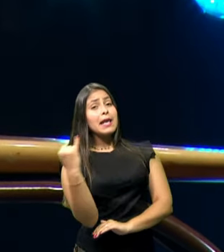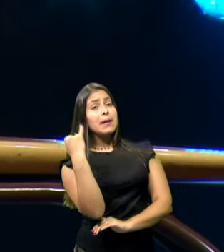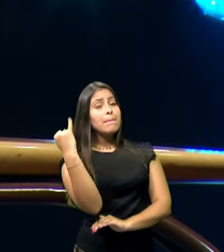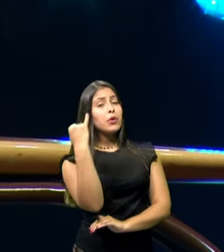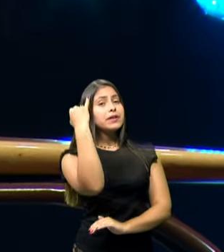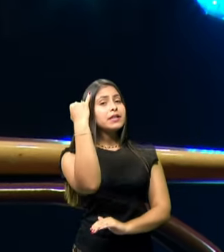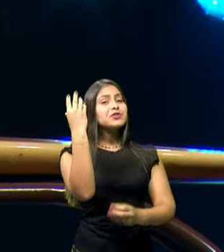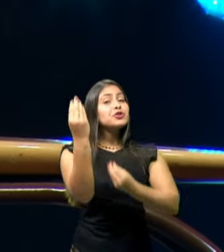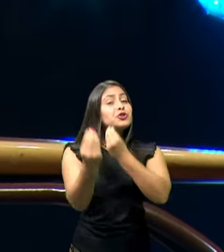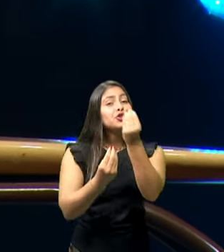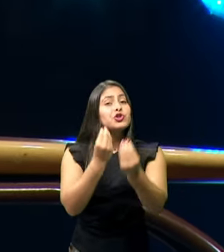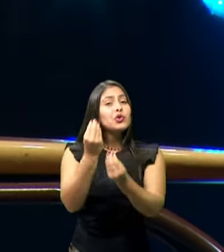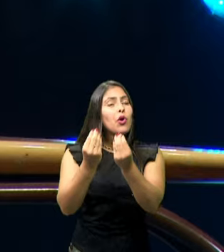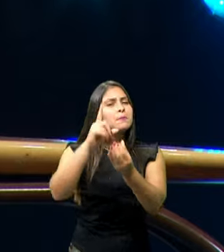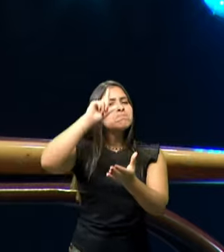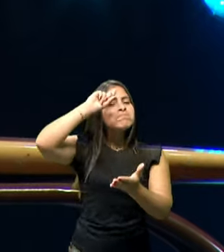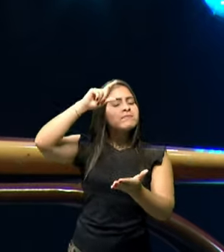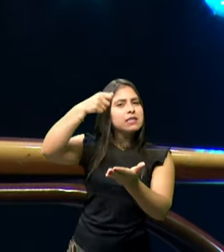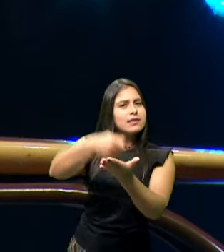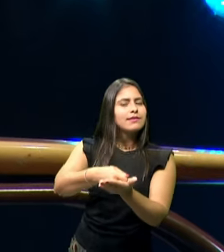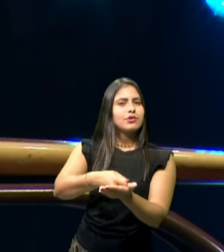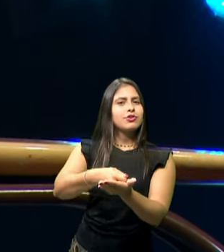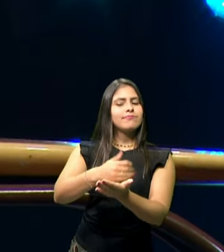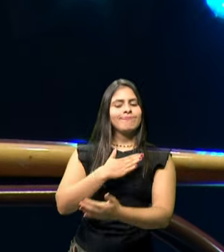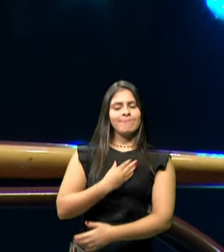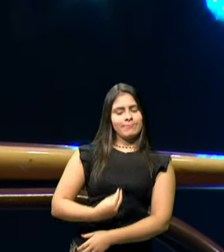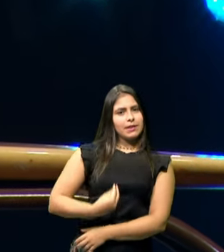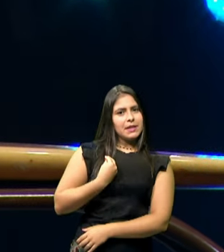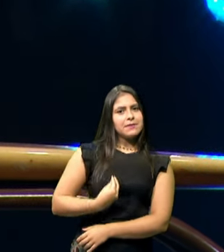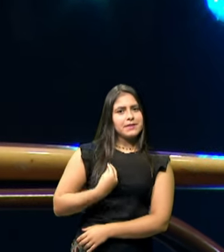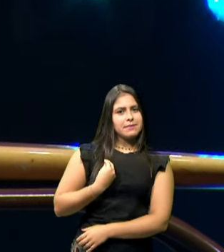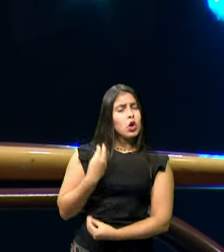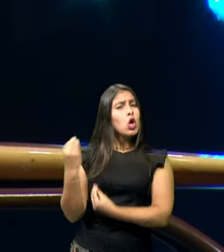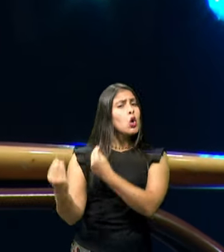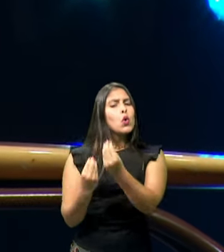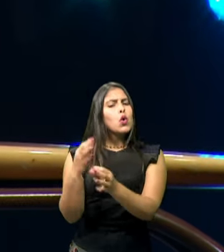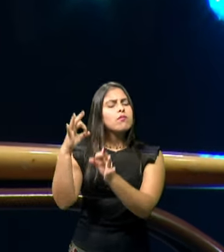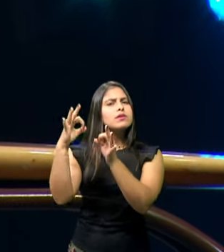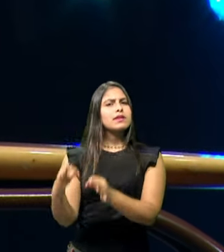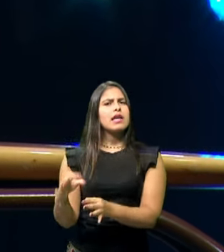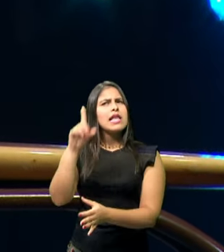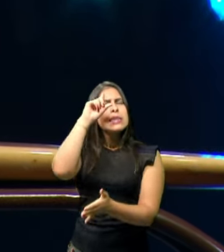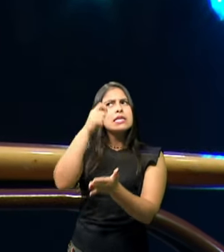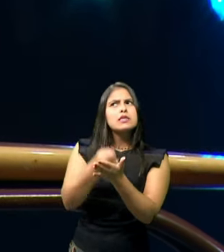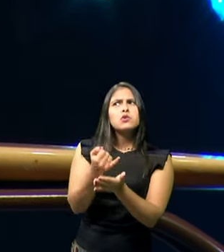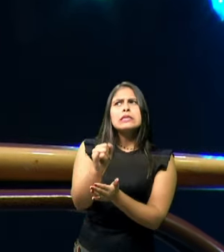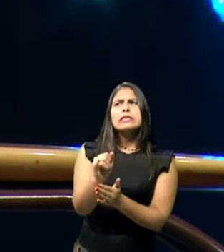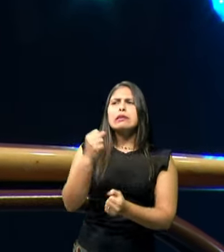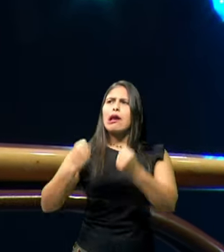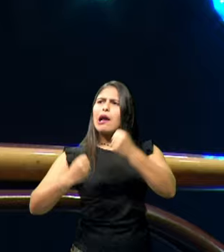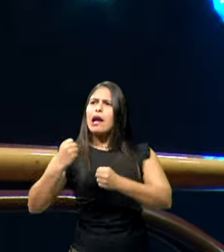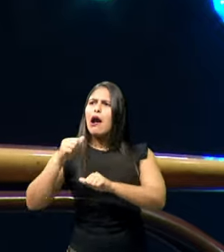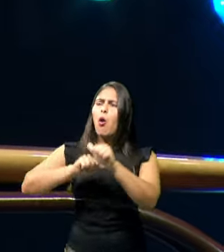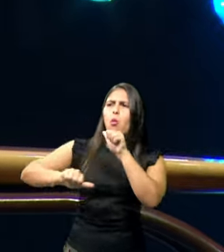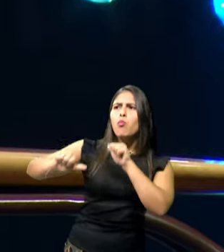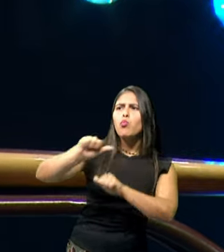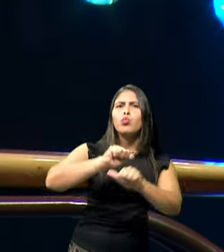as decisões importantes da sua vida. Não estou falando decisão de trocar de carro,